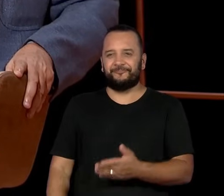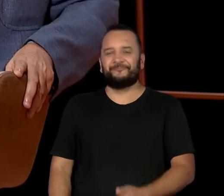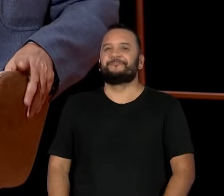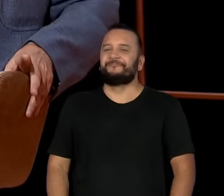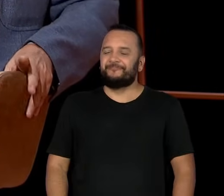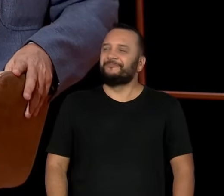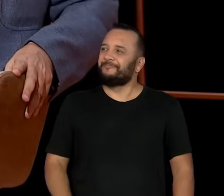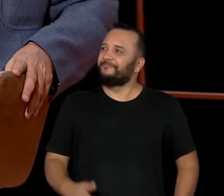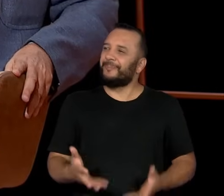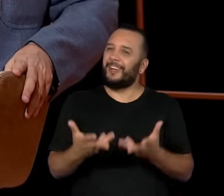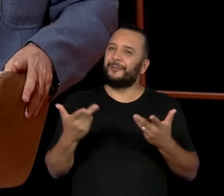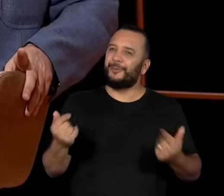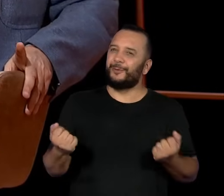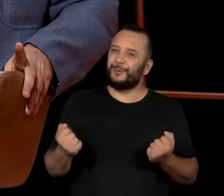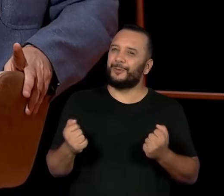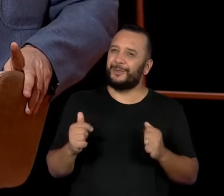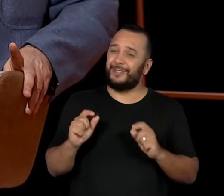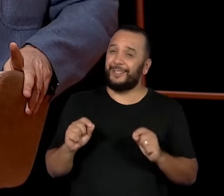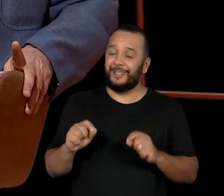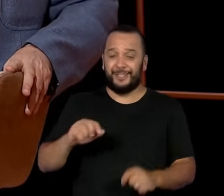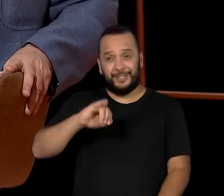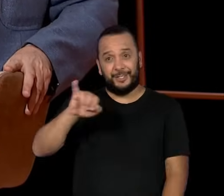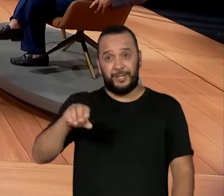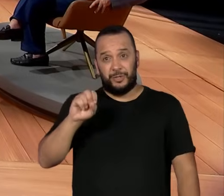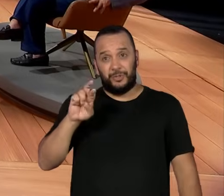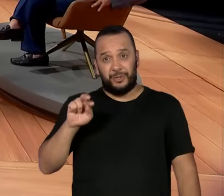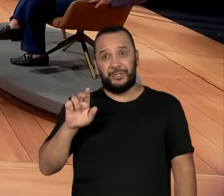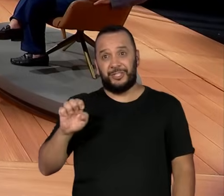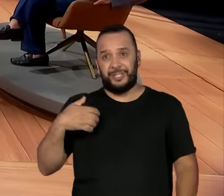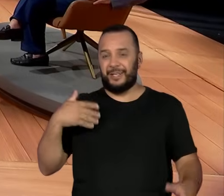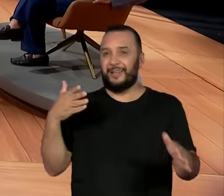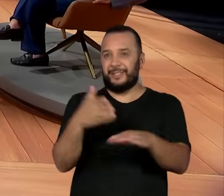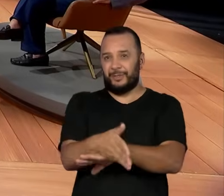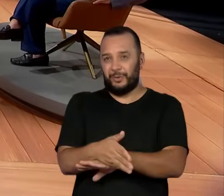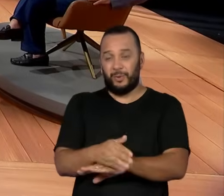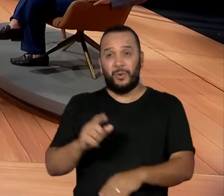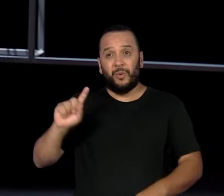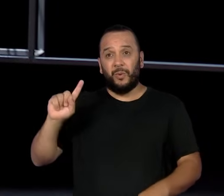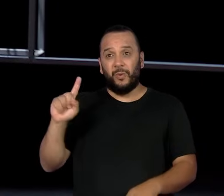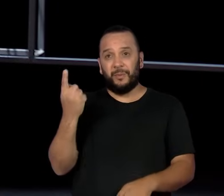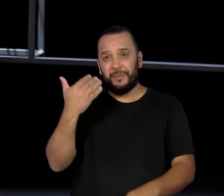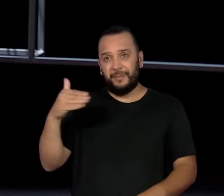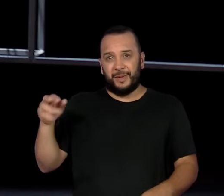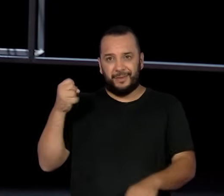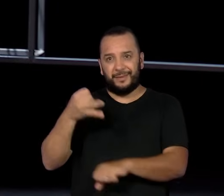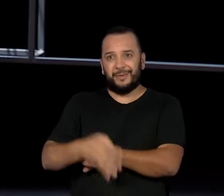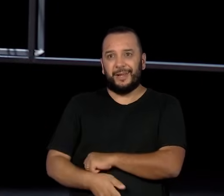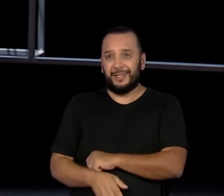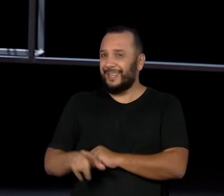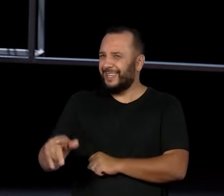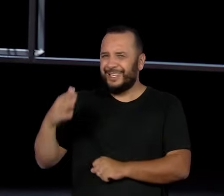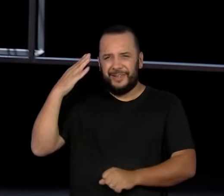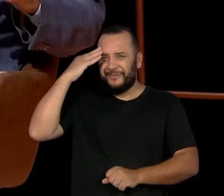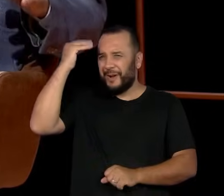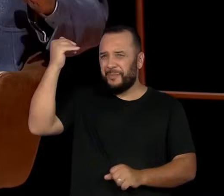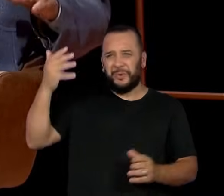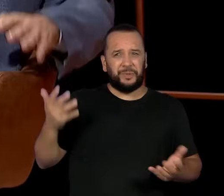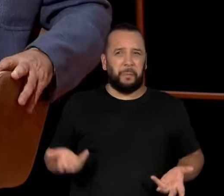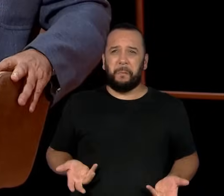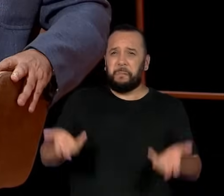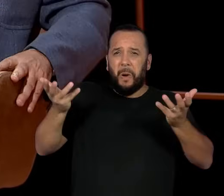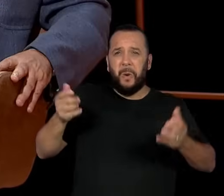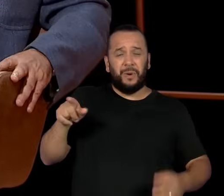uma coisa incrível, né? O Jorge entrou no palco às 1h30 da manhã e ele fez um sucesso inacreditável,